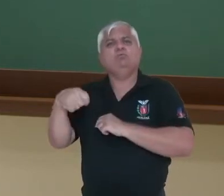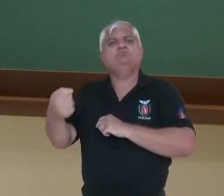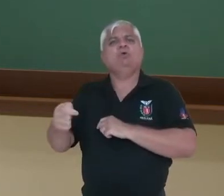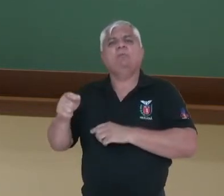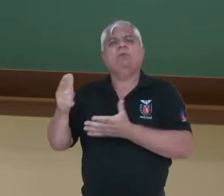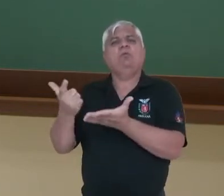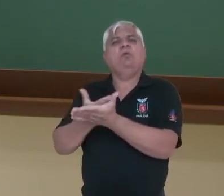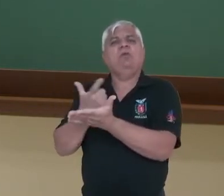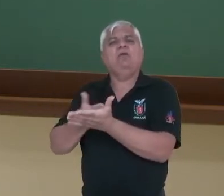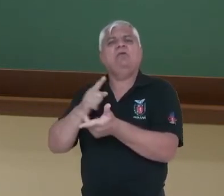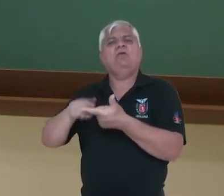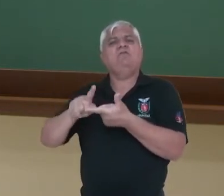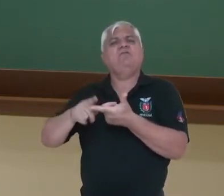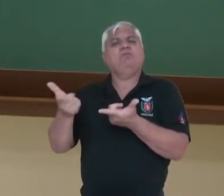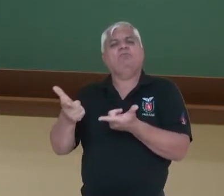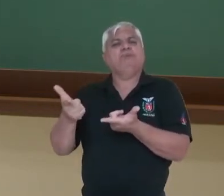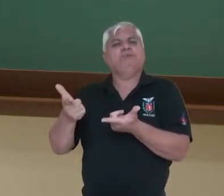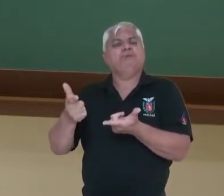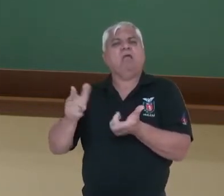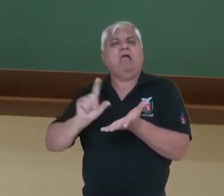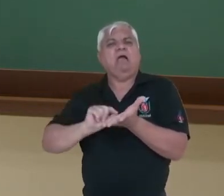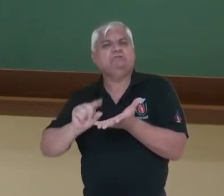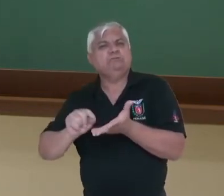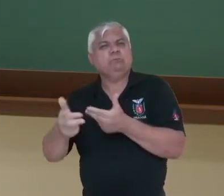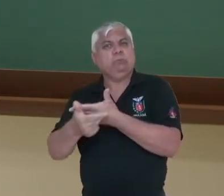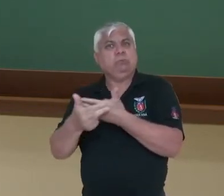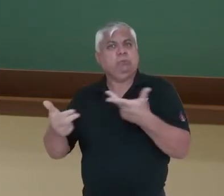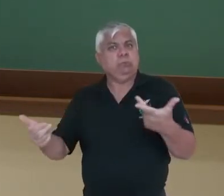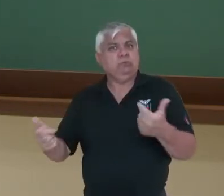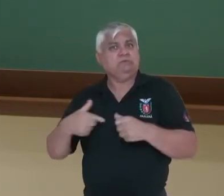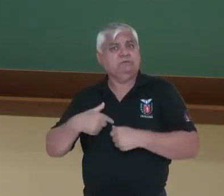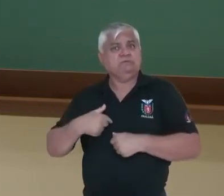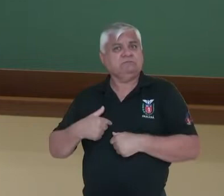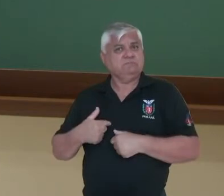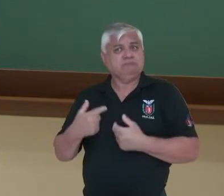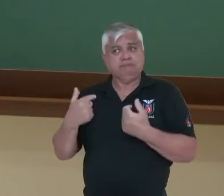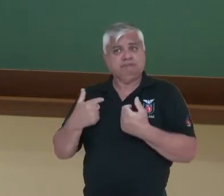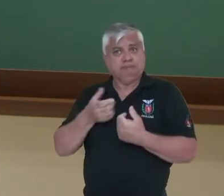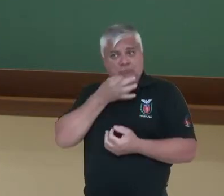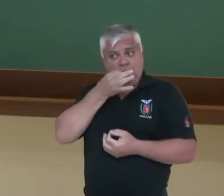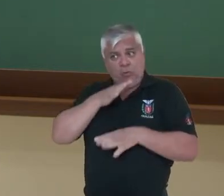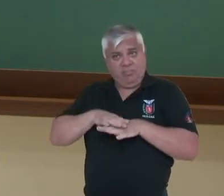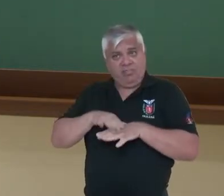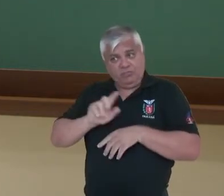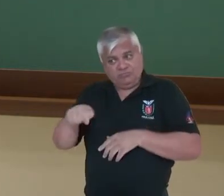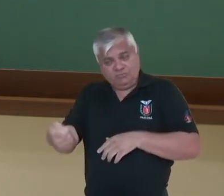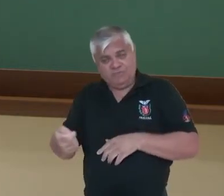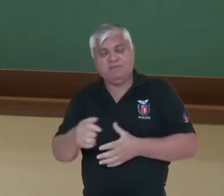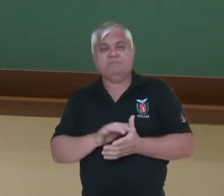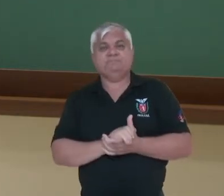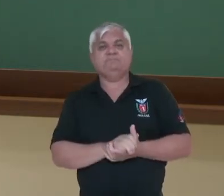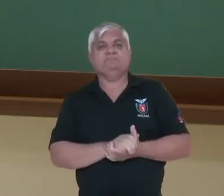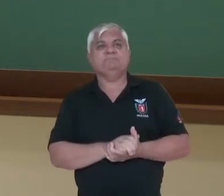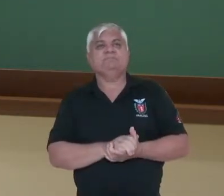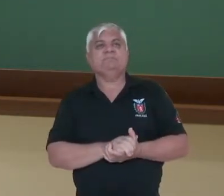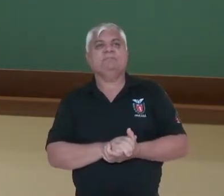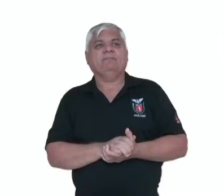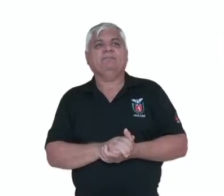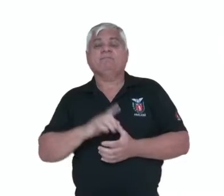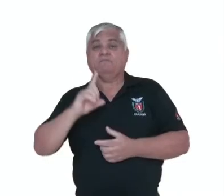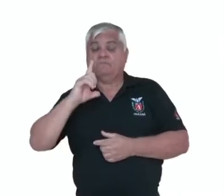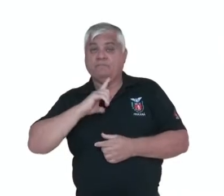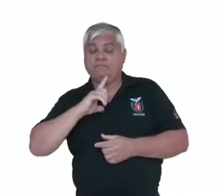produto cultural ou da obra literária, né, que ele pretende analisar, certo? Então, a gente